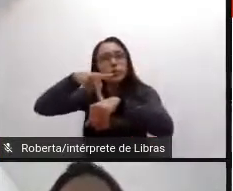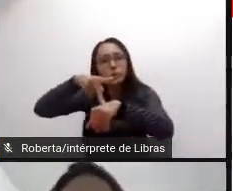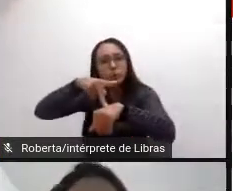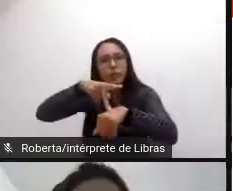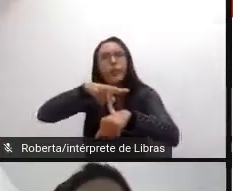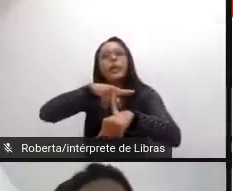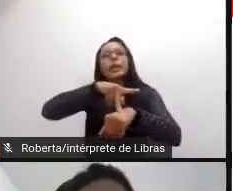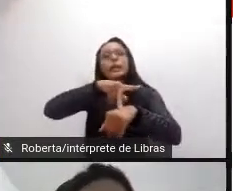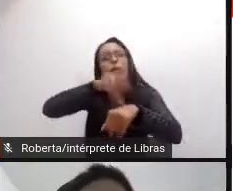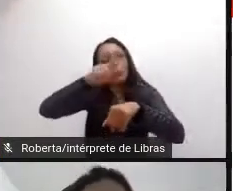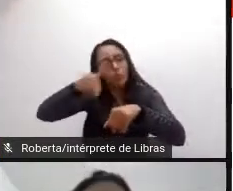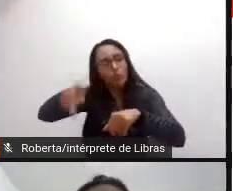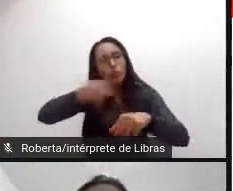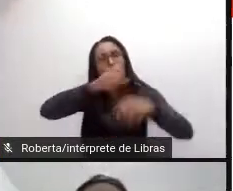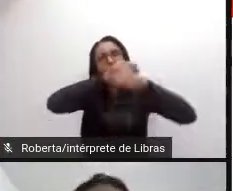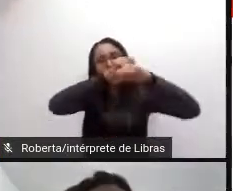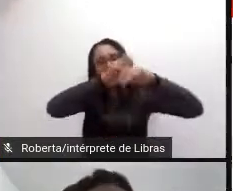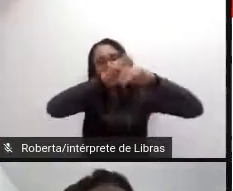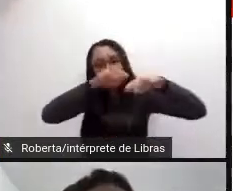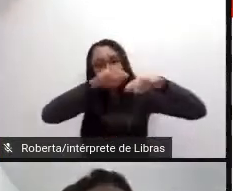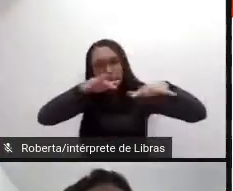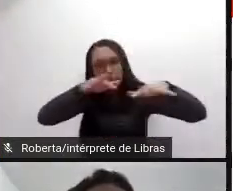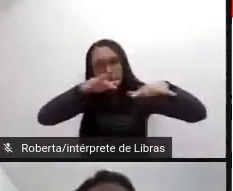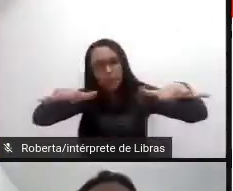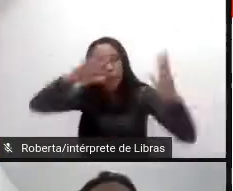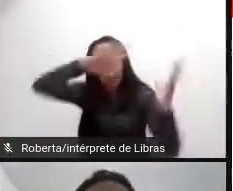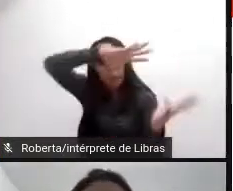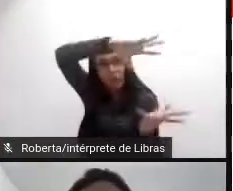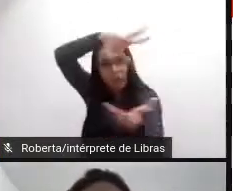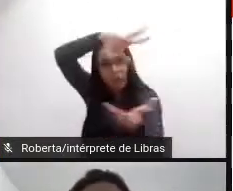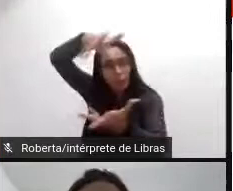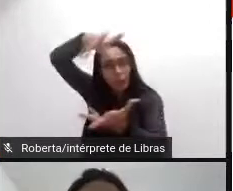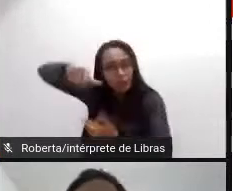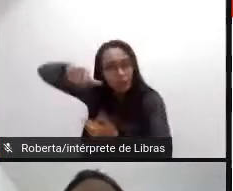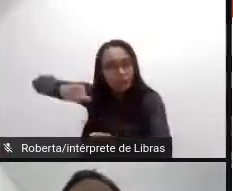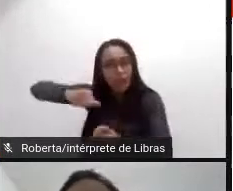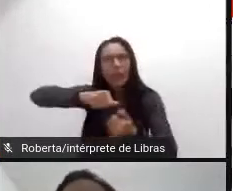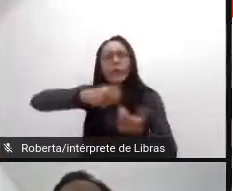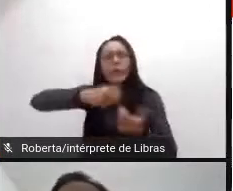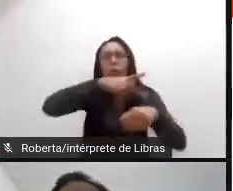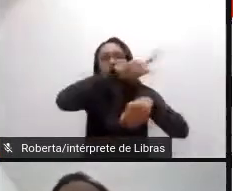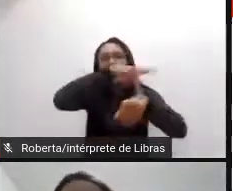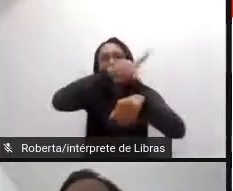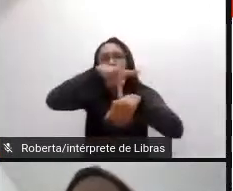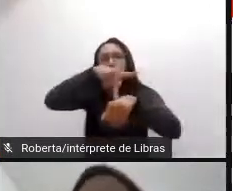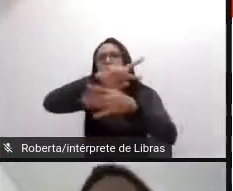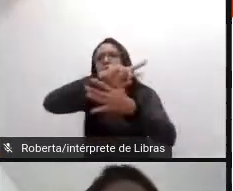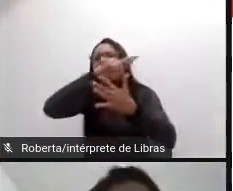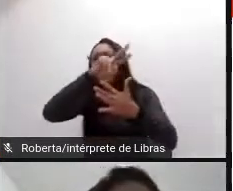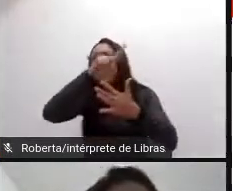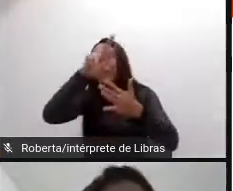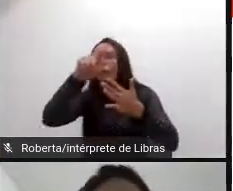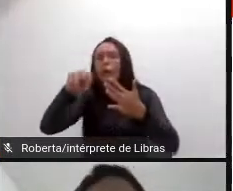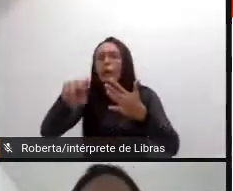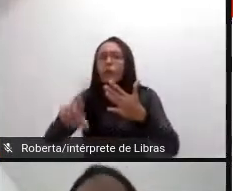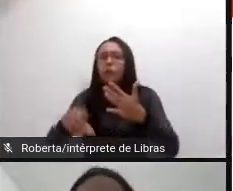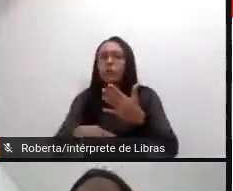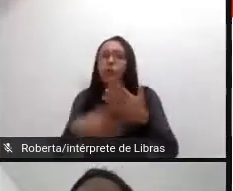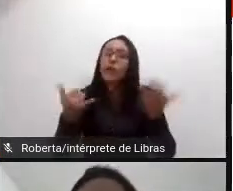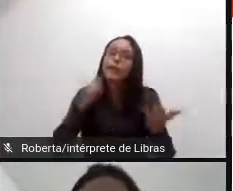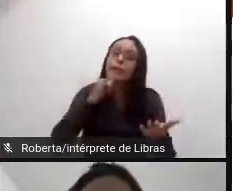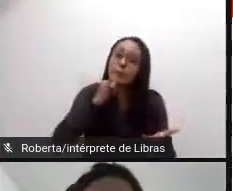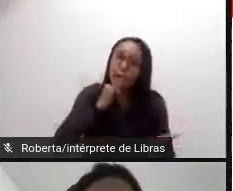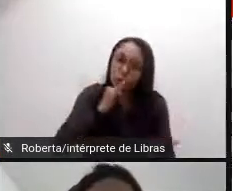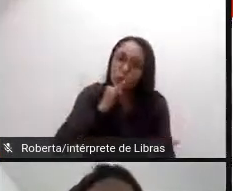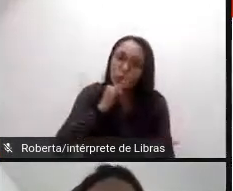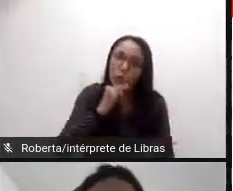essa Covid-19 para o mundo, para vários países. E hoje a gente tem, infelizmente, essa